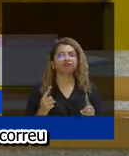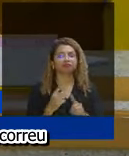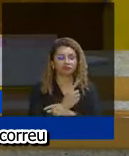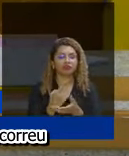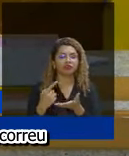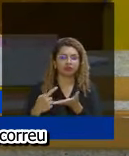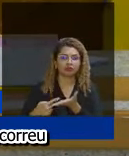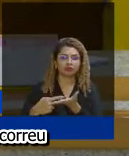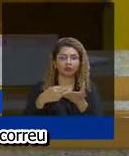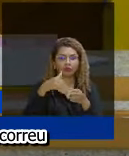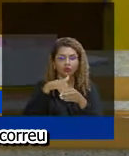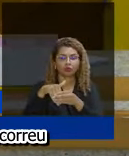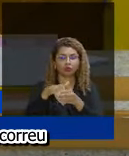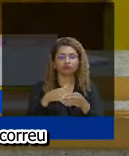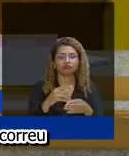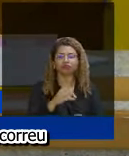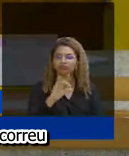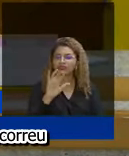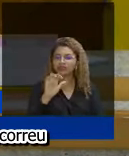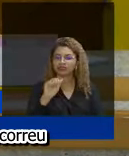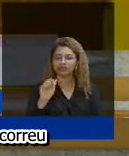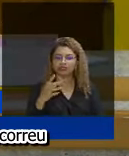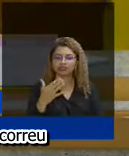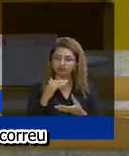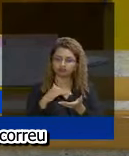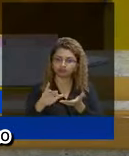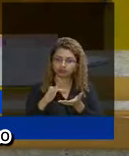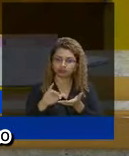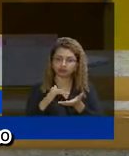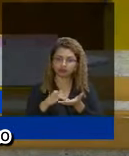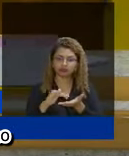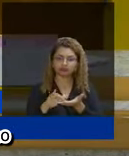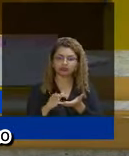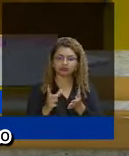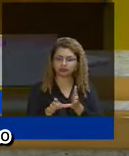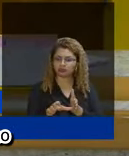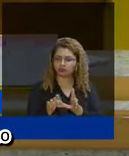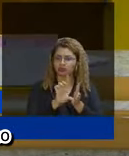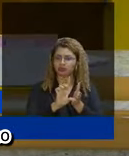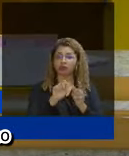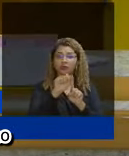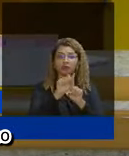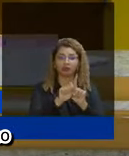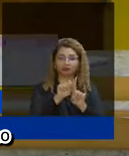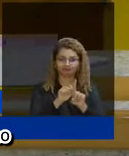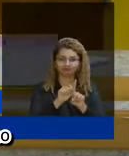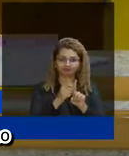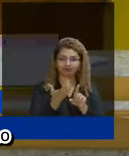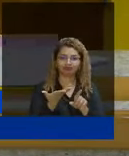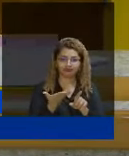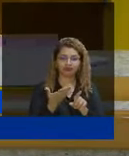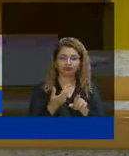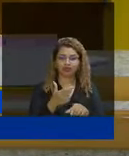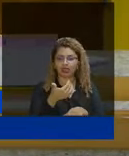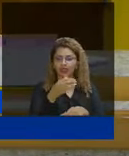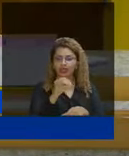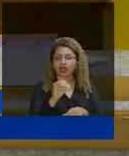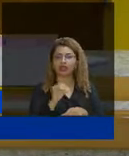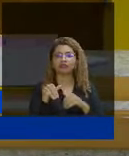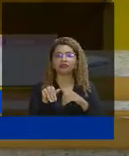no acórdão quanto à data das mensagens, já que ocorreu no mês anterior ao pleito, em 10/9, e não no dia